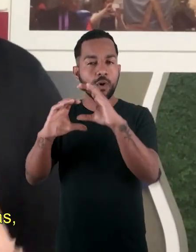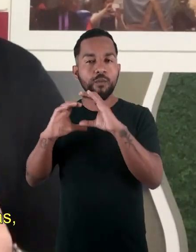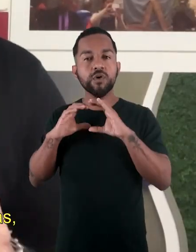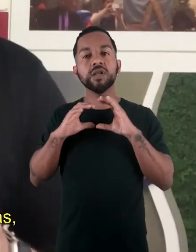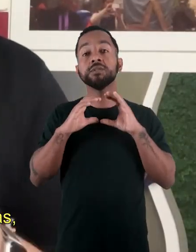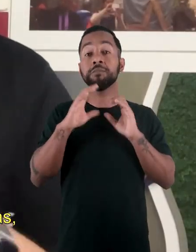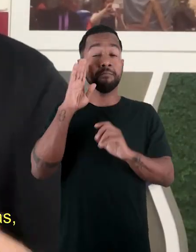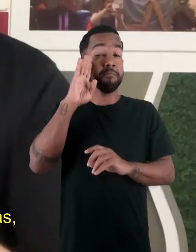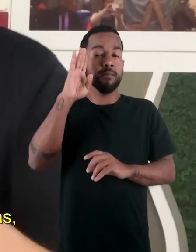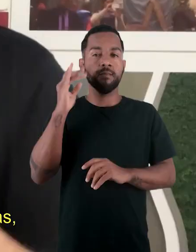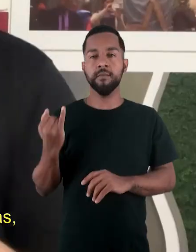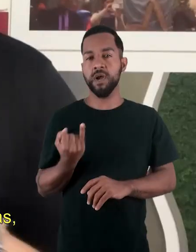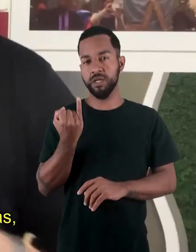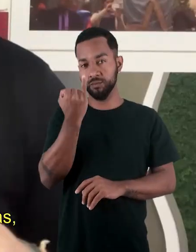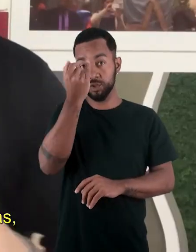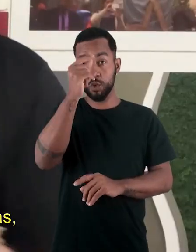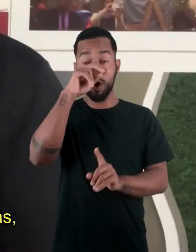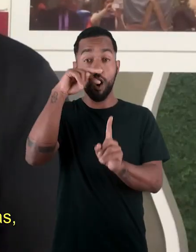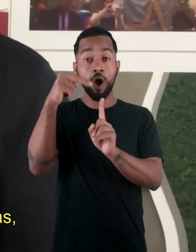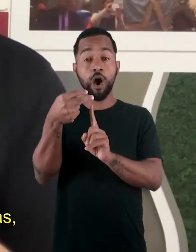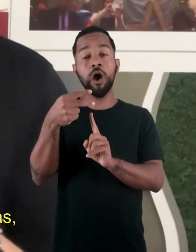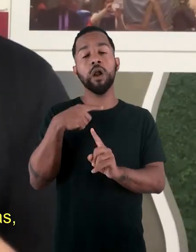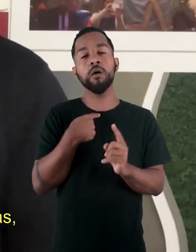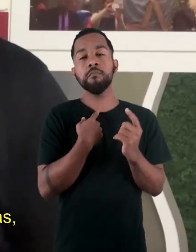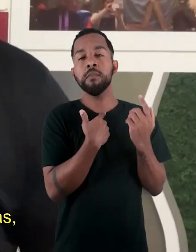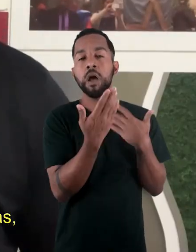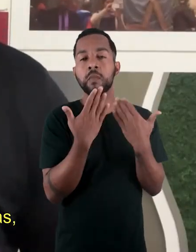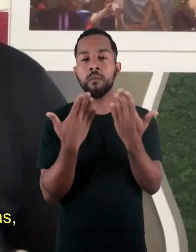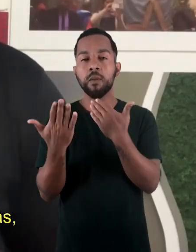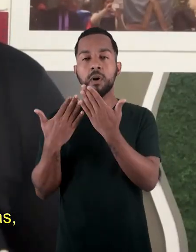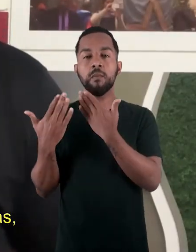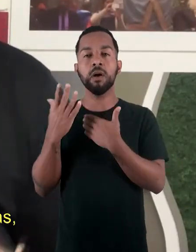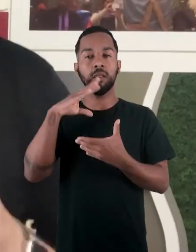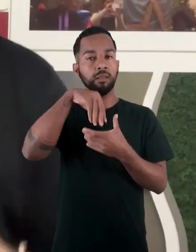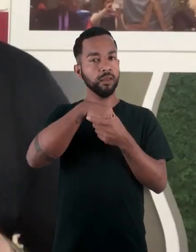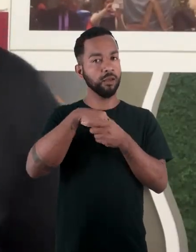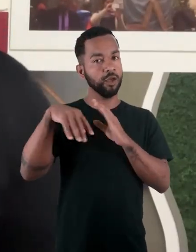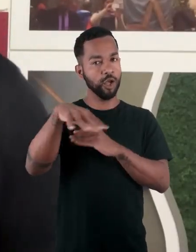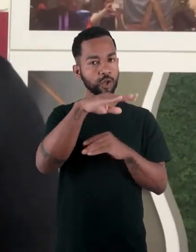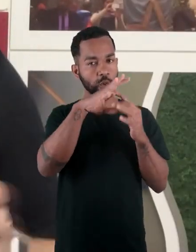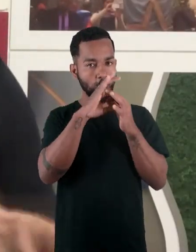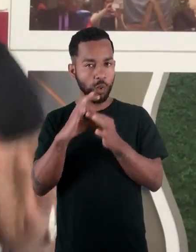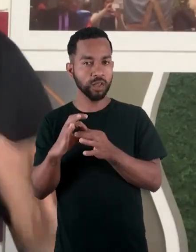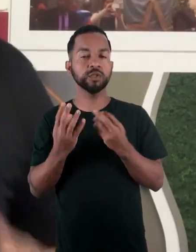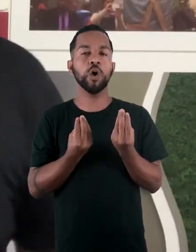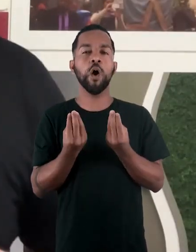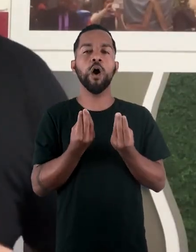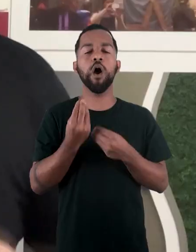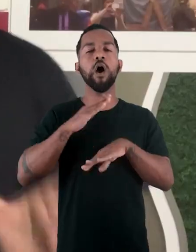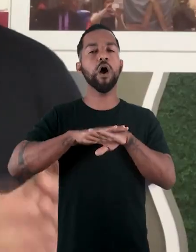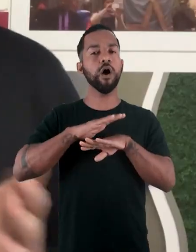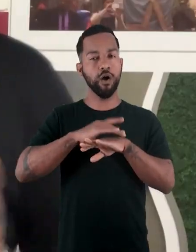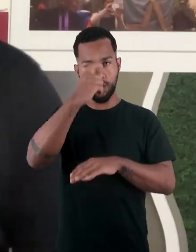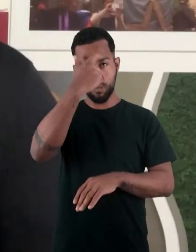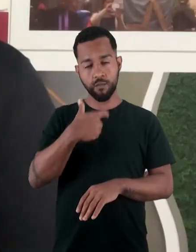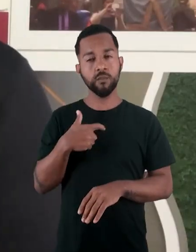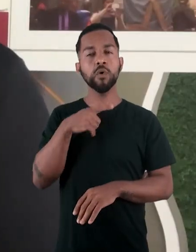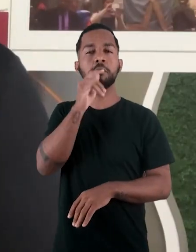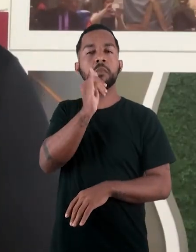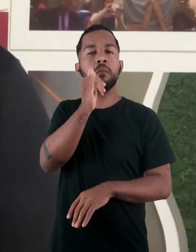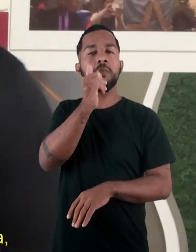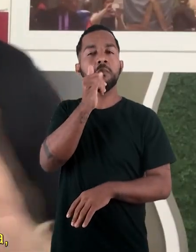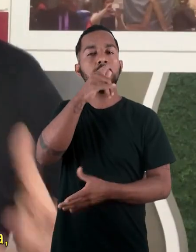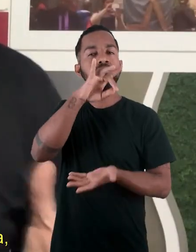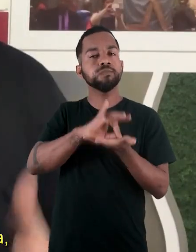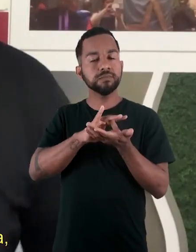e, sobretudo, olhar para as nossas conversas, olhar para o nosso meio, pensando em como que eu faço para narrar um